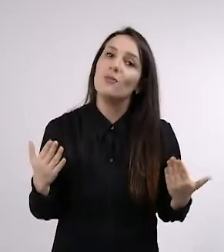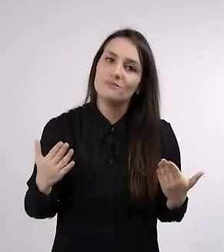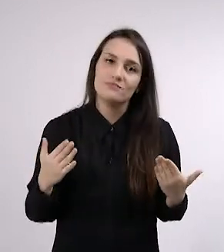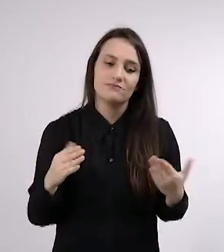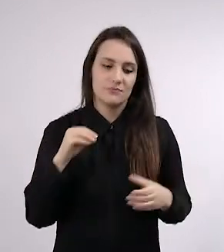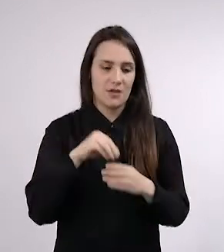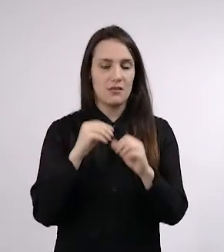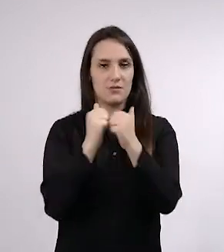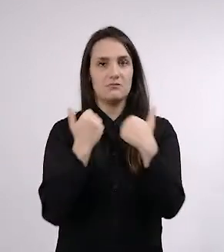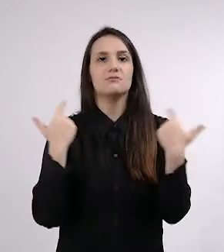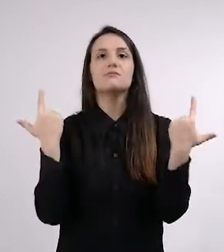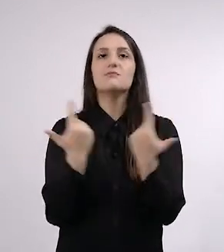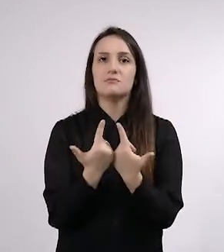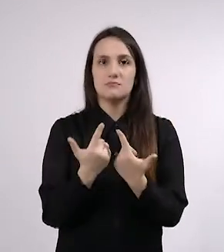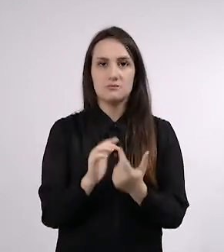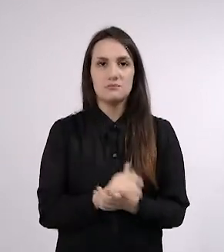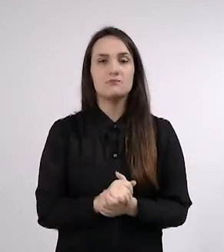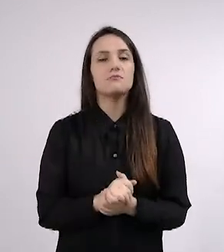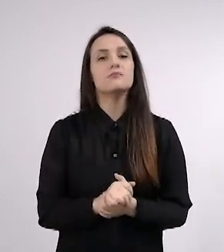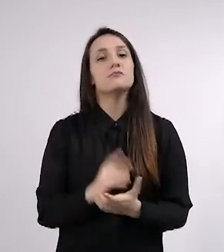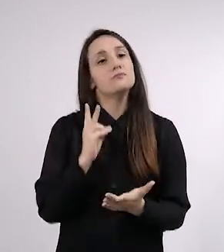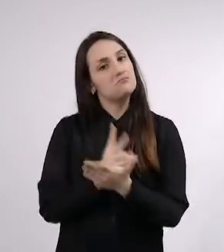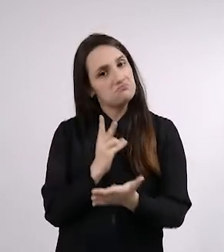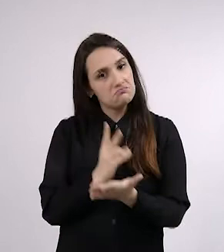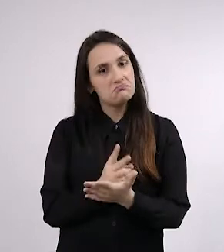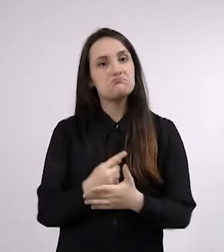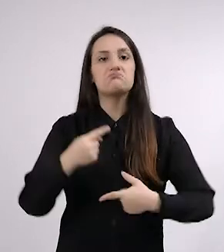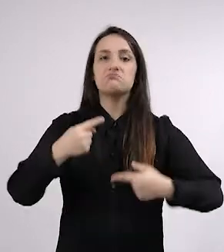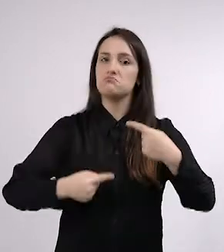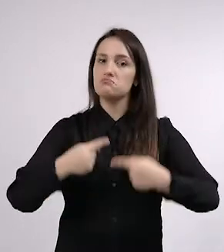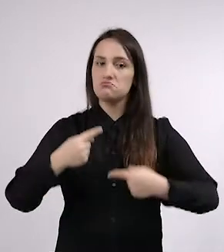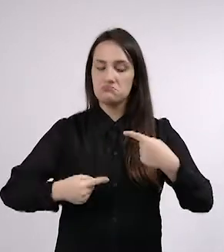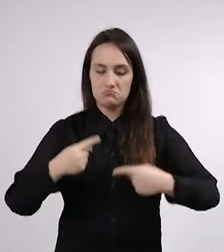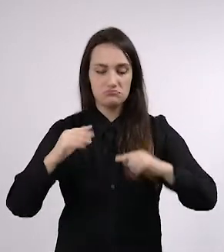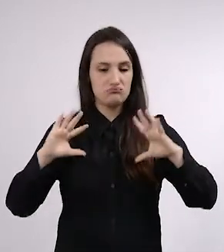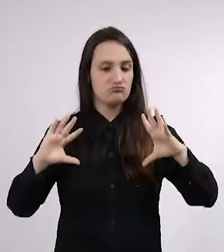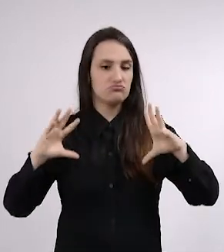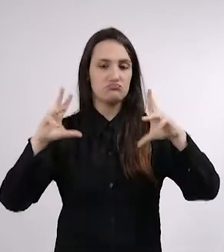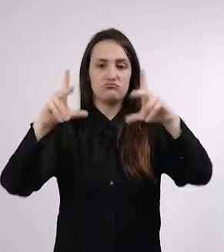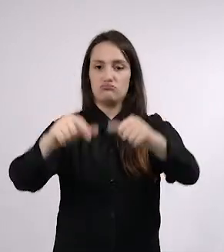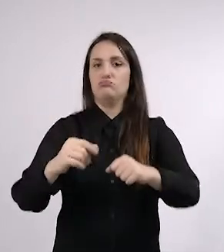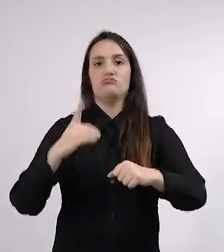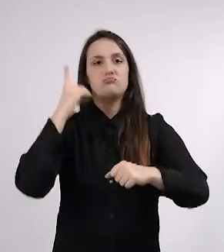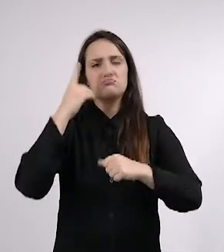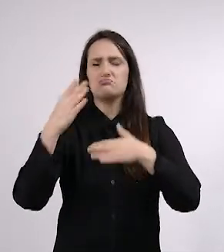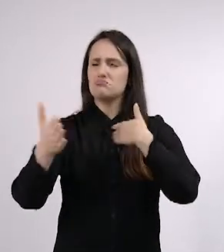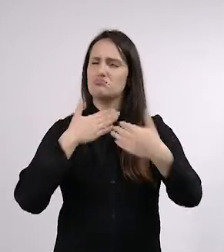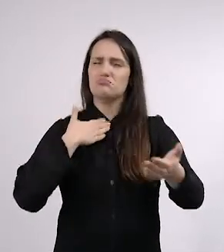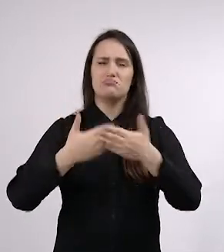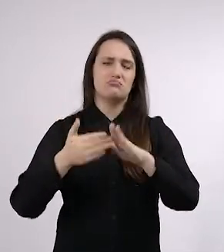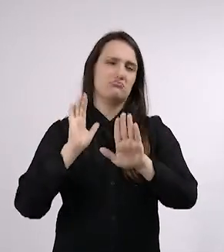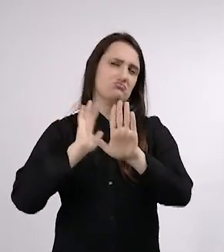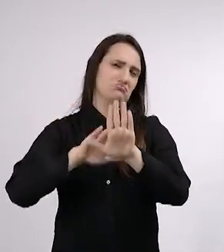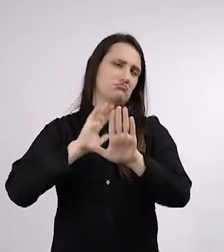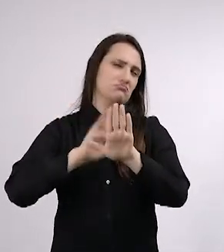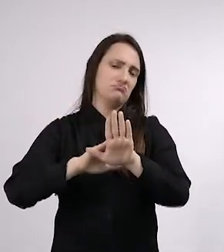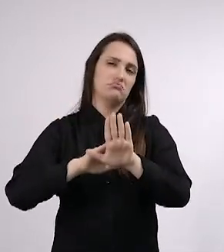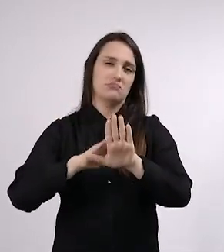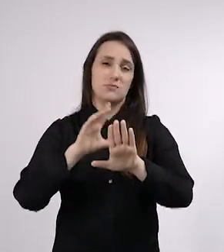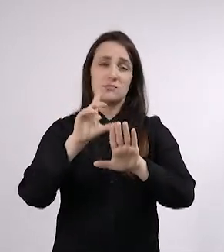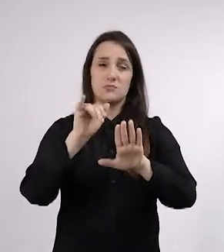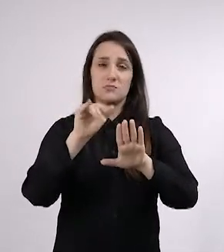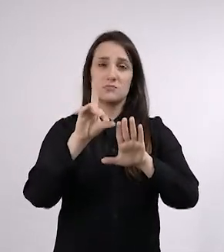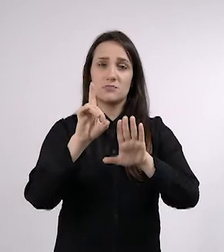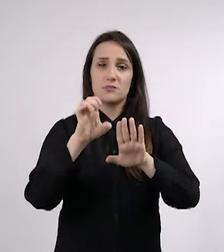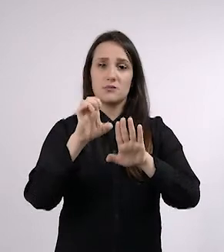na Assembleia, nós estamos procurando, num debate maduro, todos os deputados, independente de correntes ideológicas, muito mais